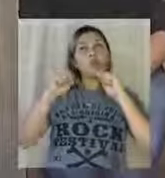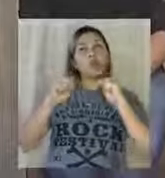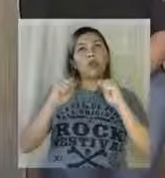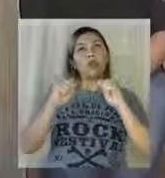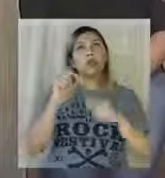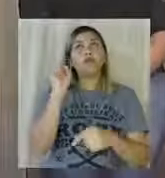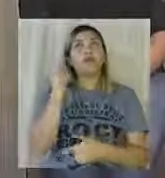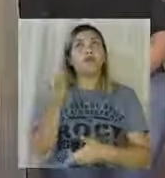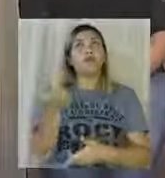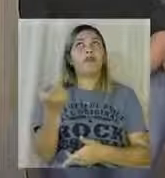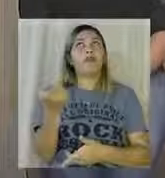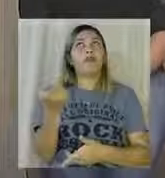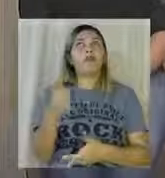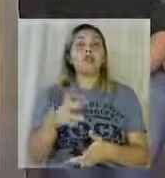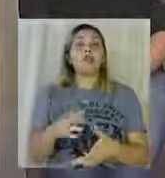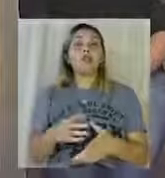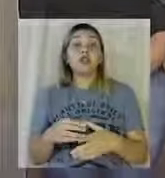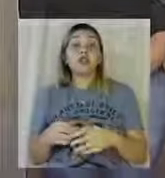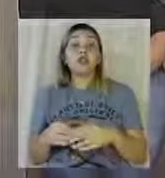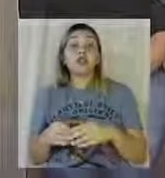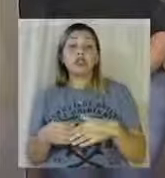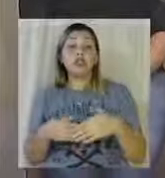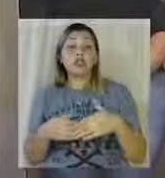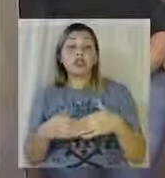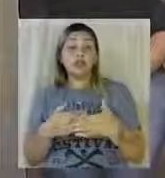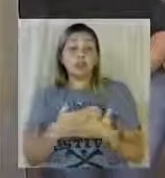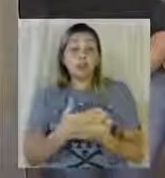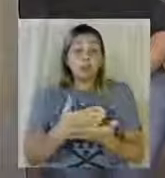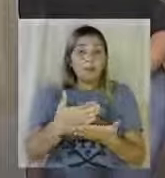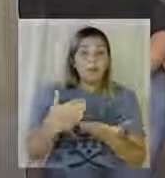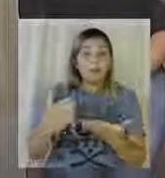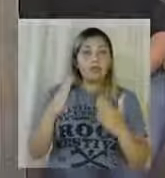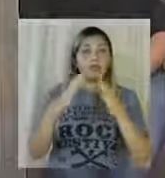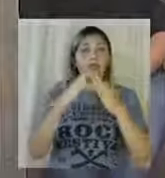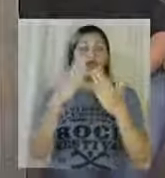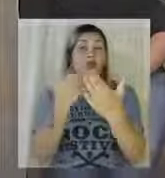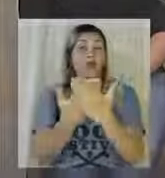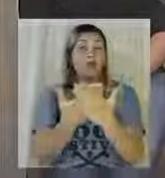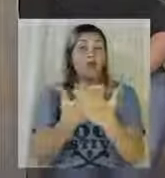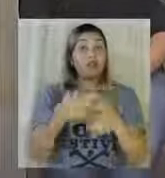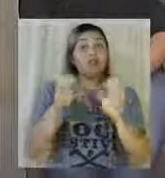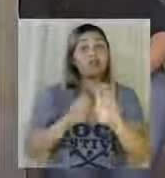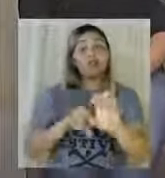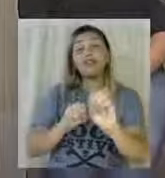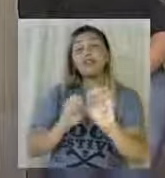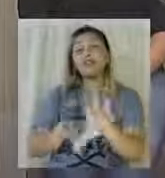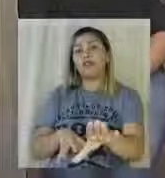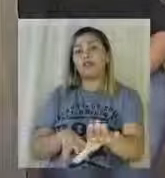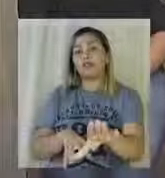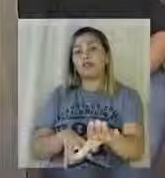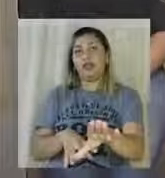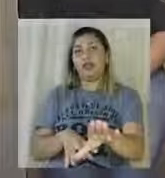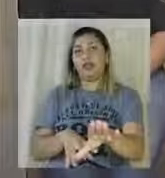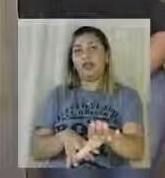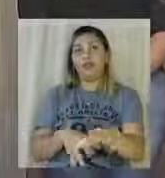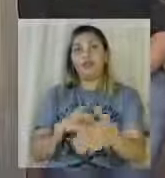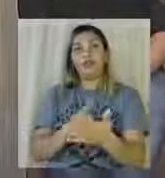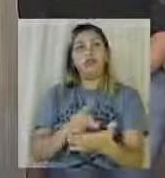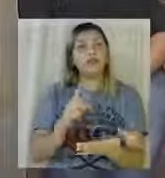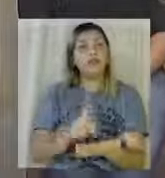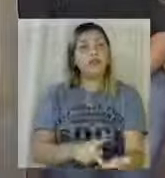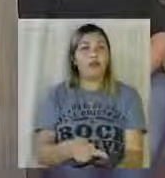quê? Que surjam escolas que ensinem de fato, que os pais e as